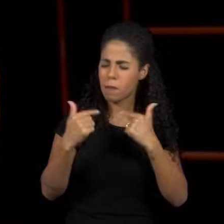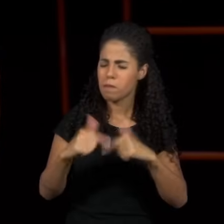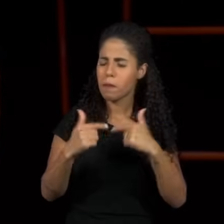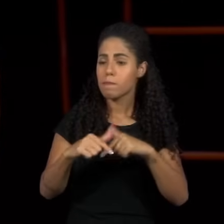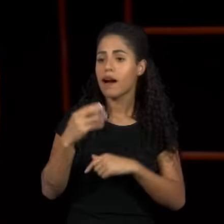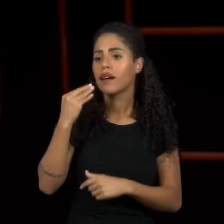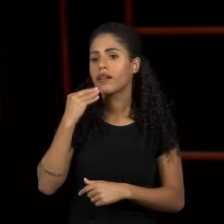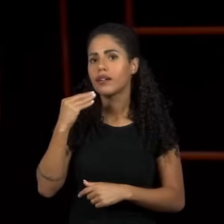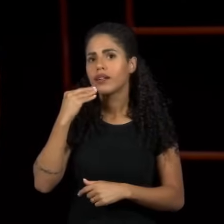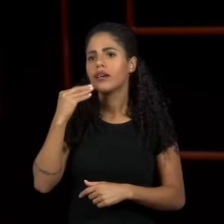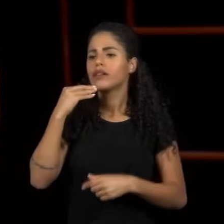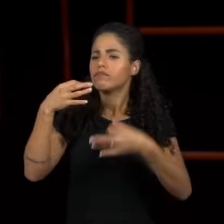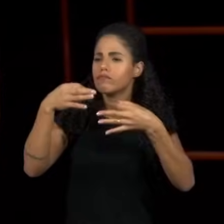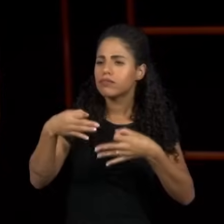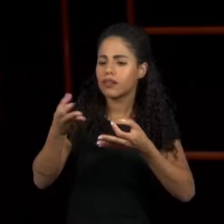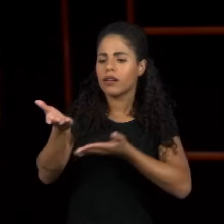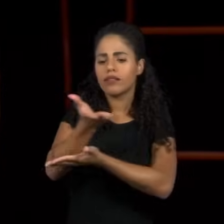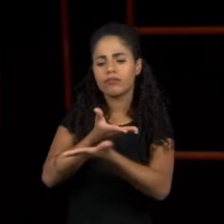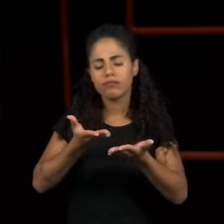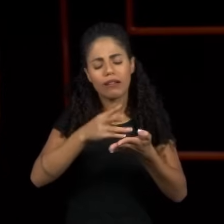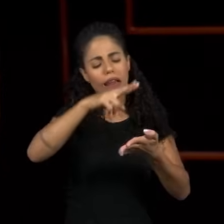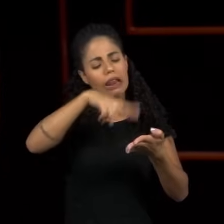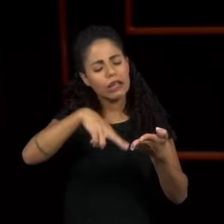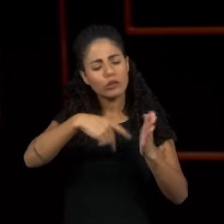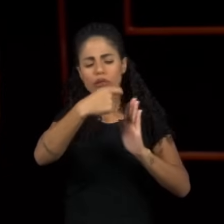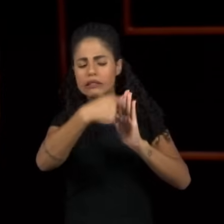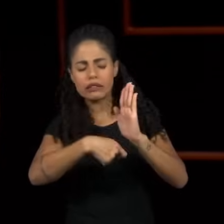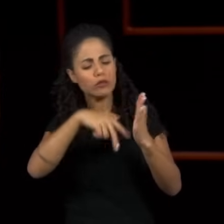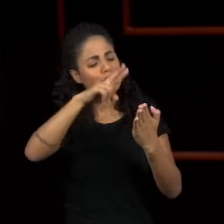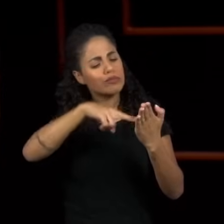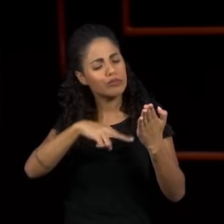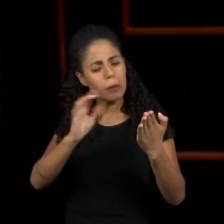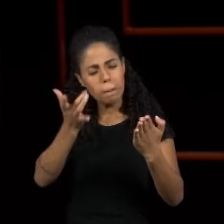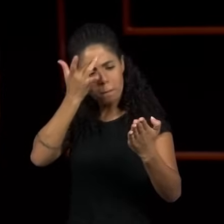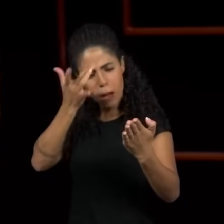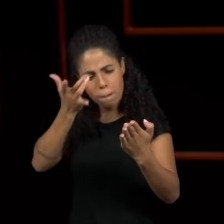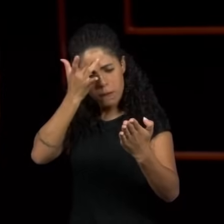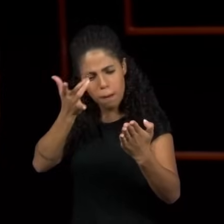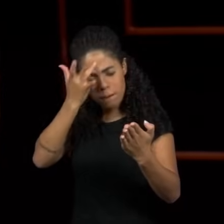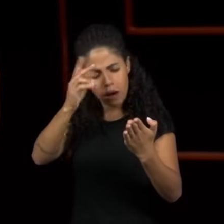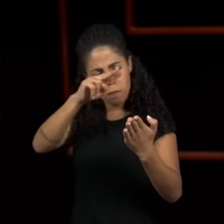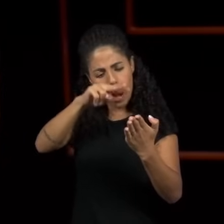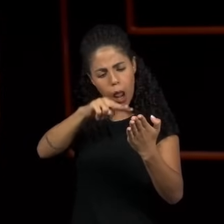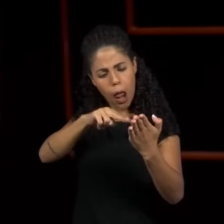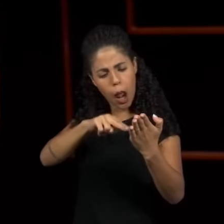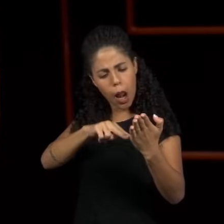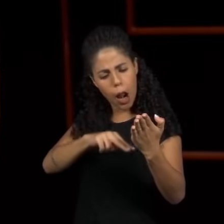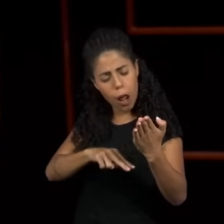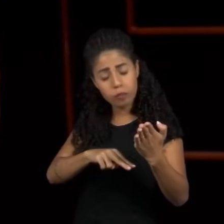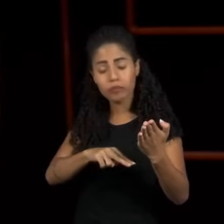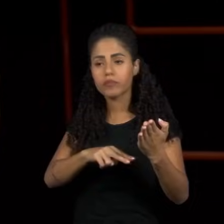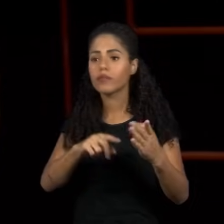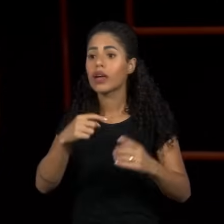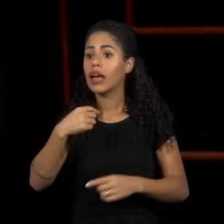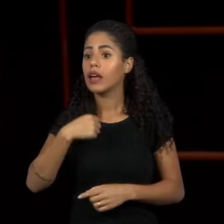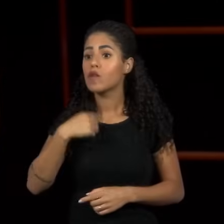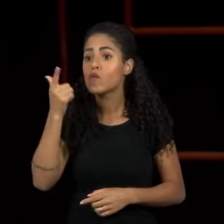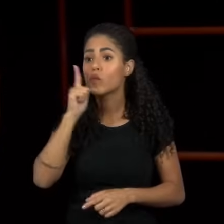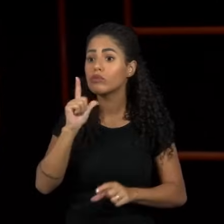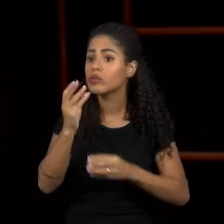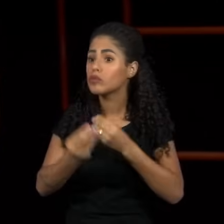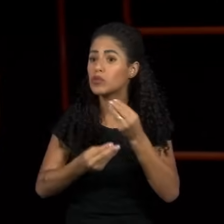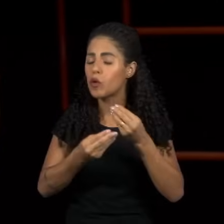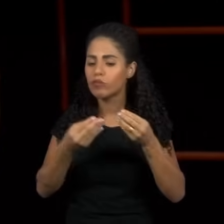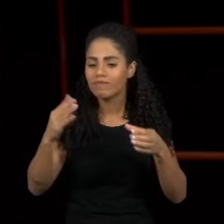que a gente diz, trabalho de mesa, leitura e tal, eu ainda fico muito fora do processo. Eu só consigo me